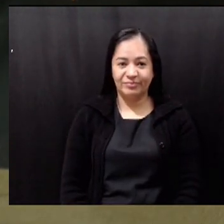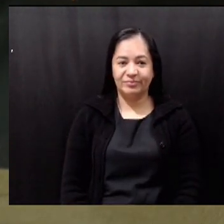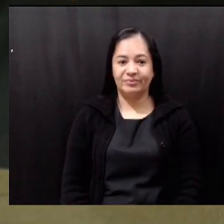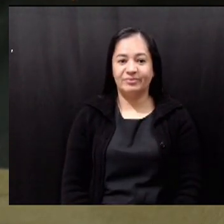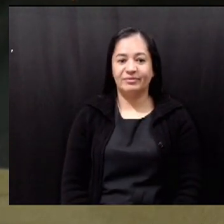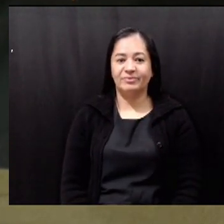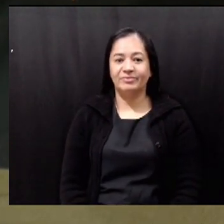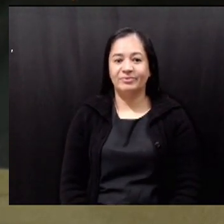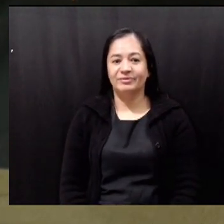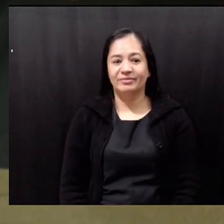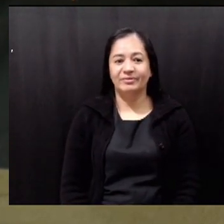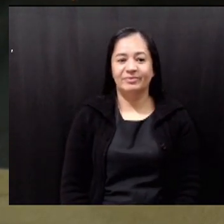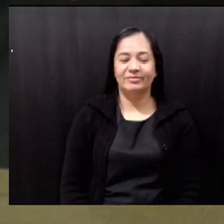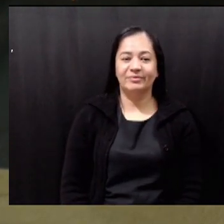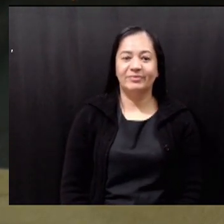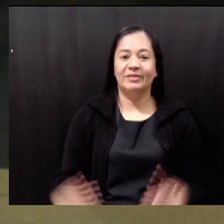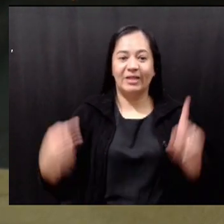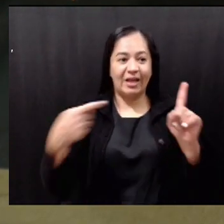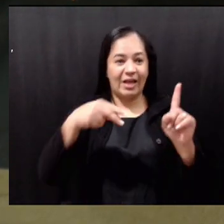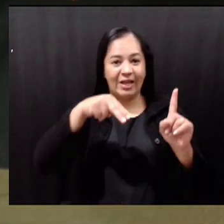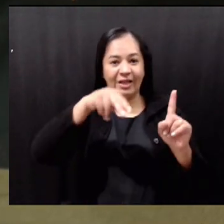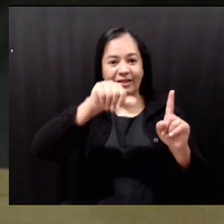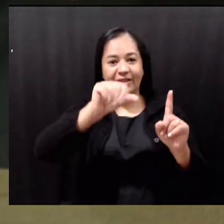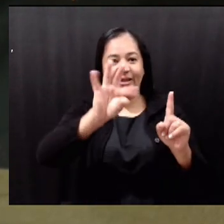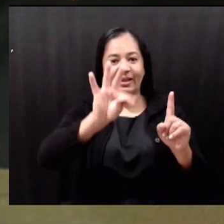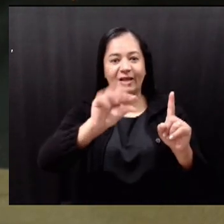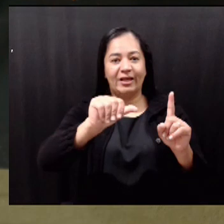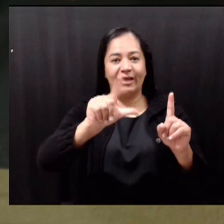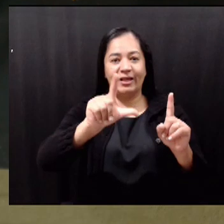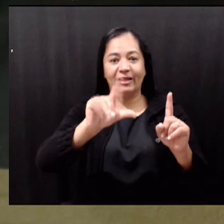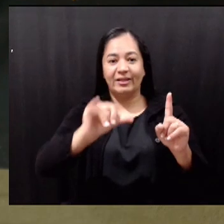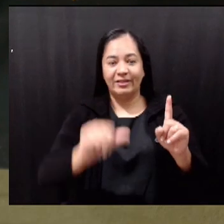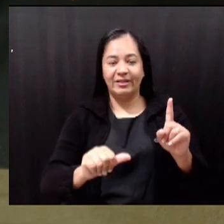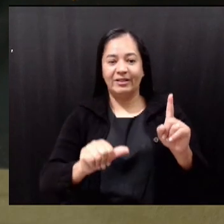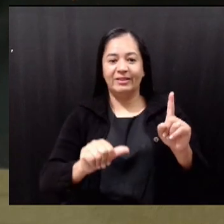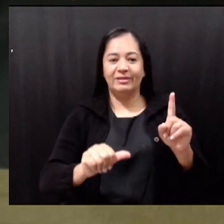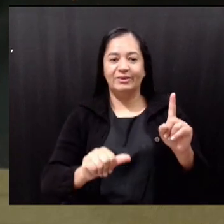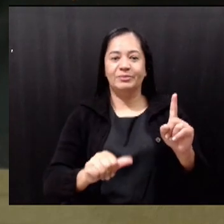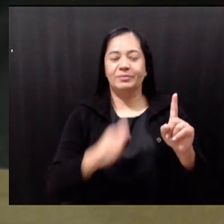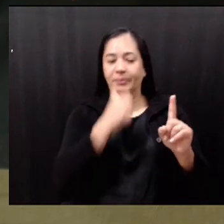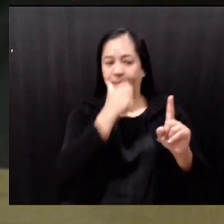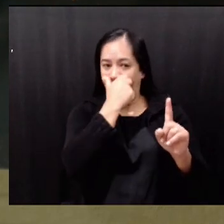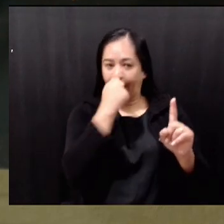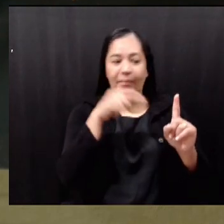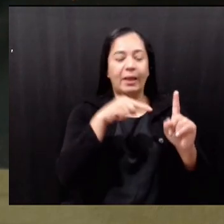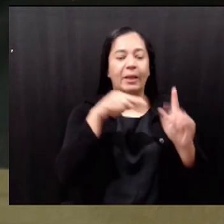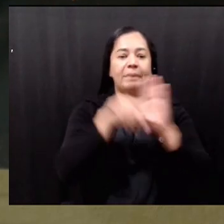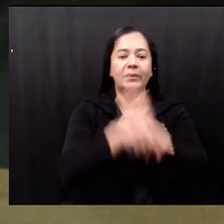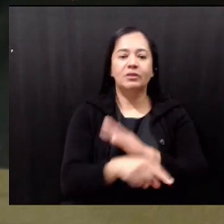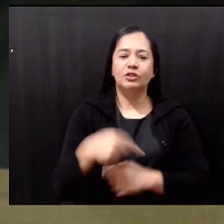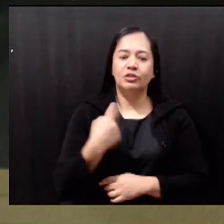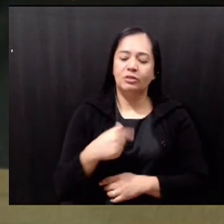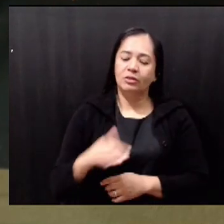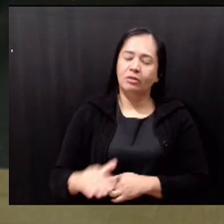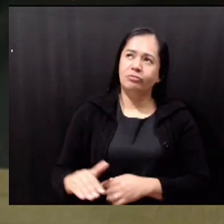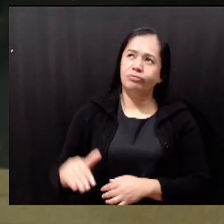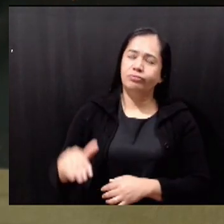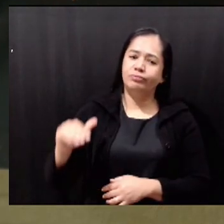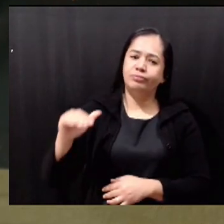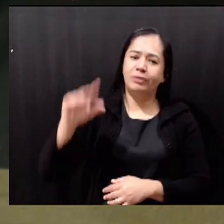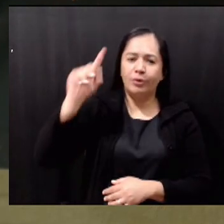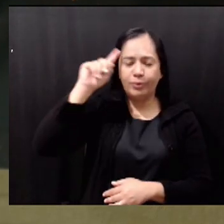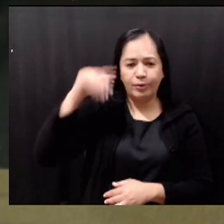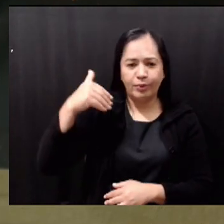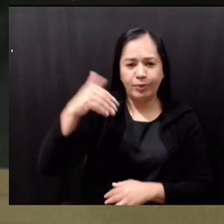mandam, turma. Vamos lá, Natália Borges, do Jardim São Pedro. A gente cresce, muda de rotina e prioridades. Mas por